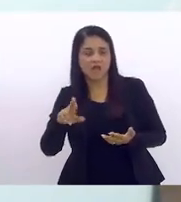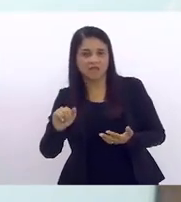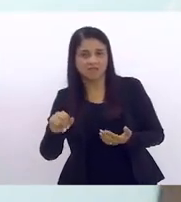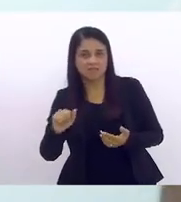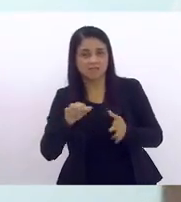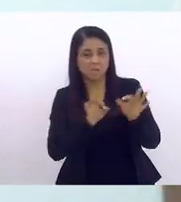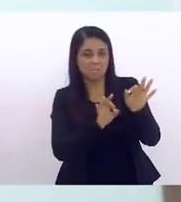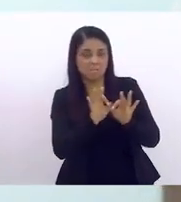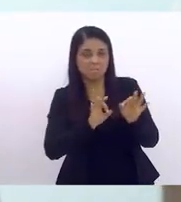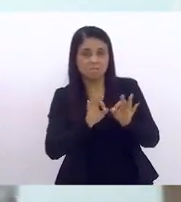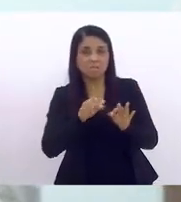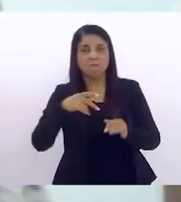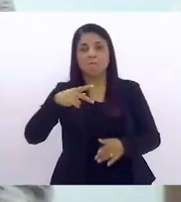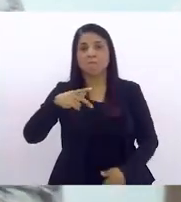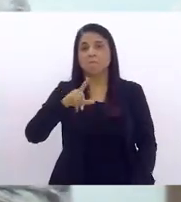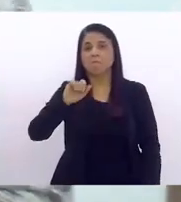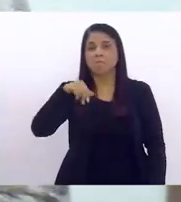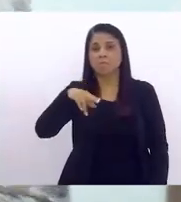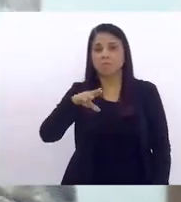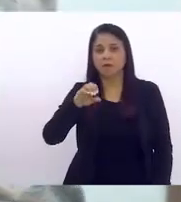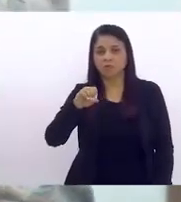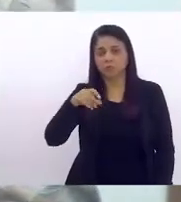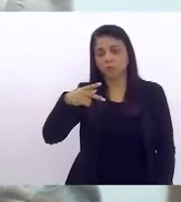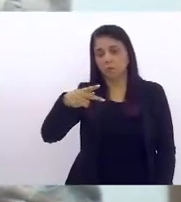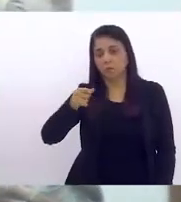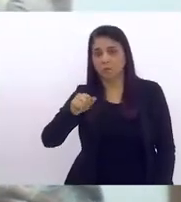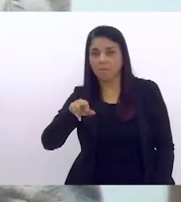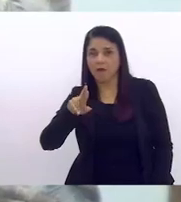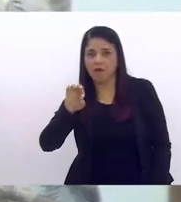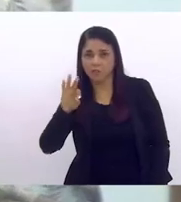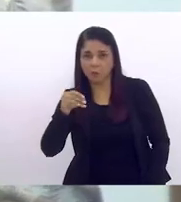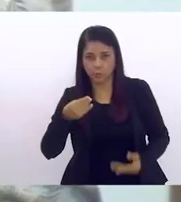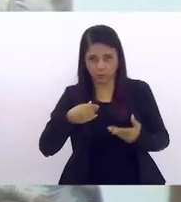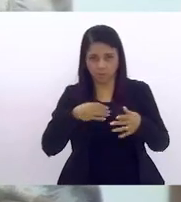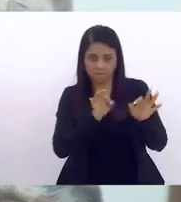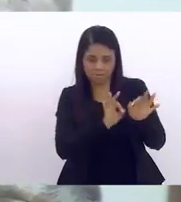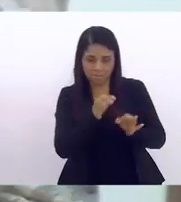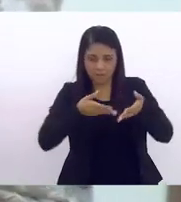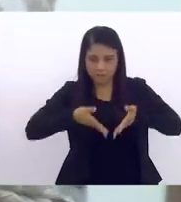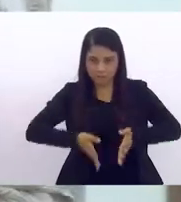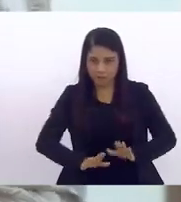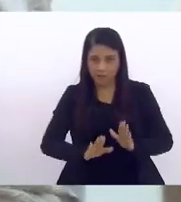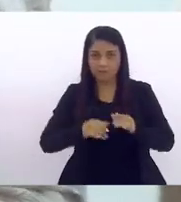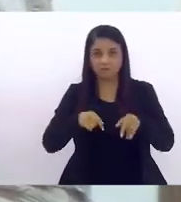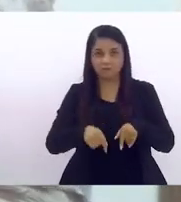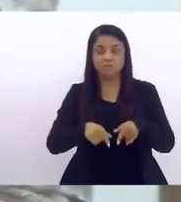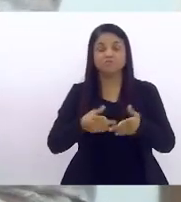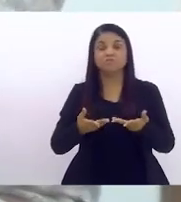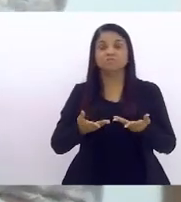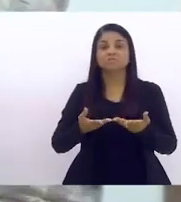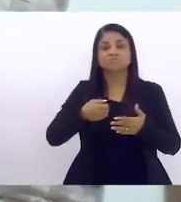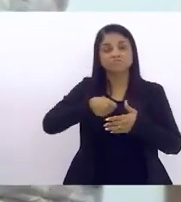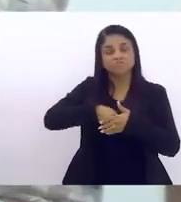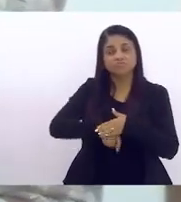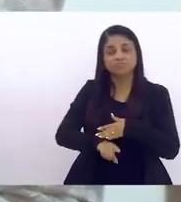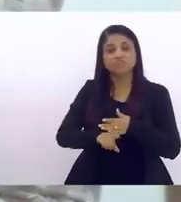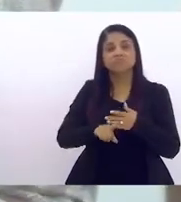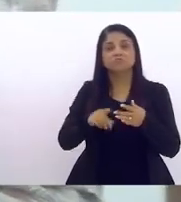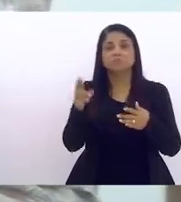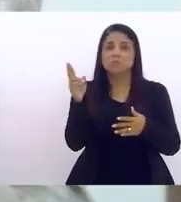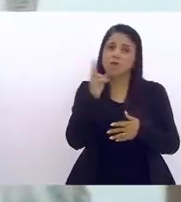lei do plano de parto deixava muito claro que, em caso de qualquer emergência, as outras possibilidades tinham que